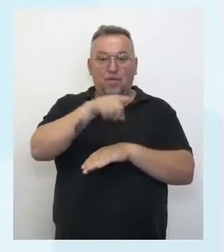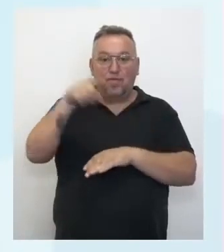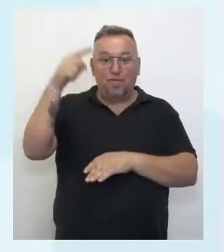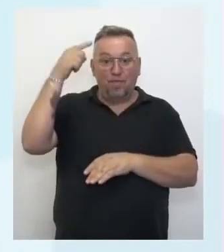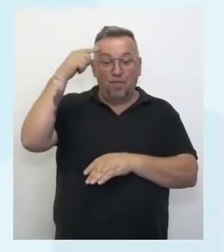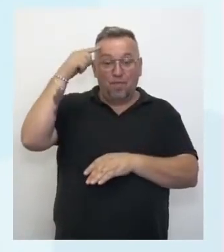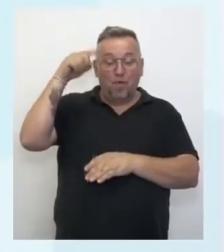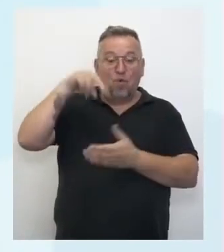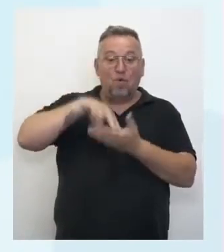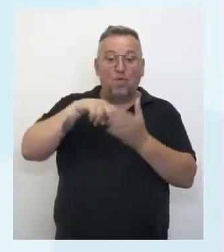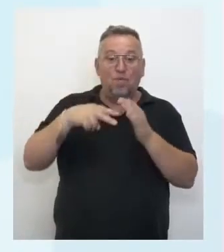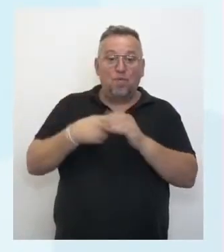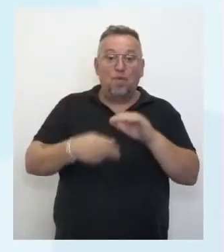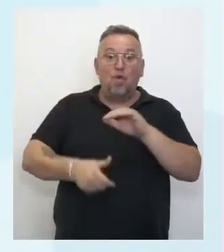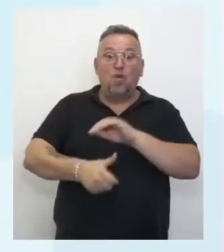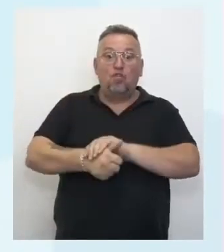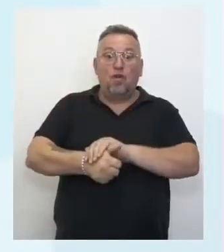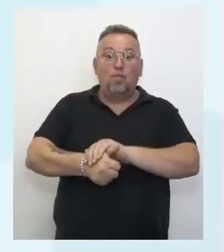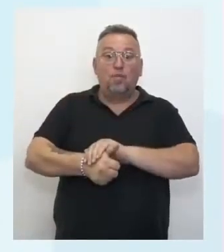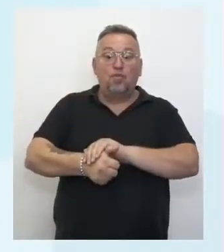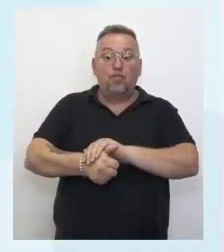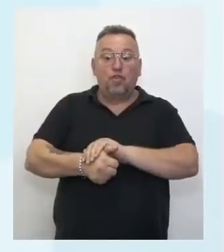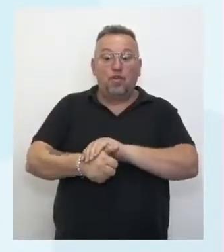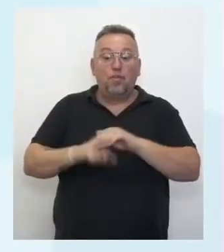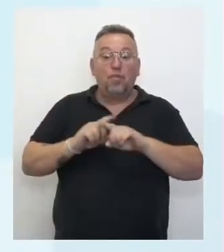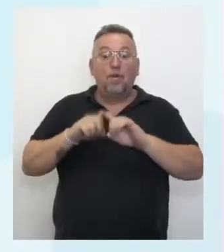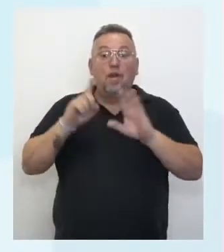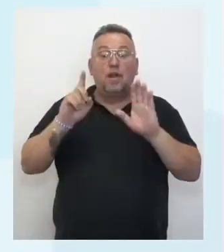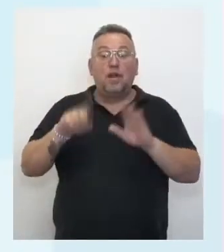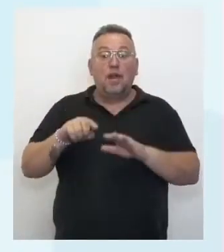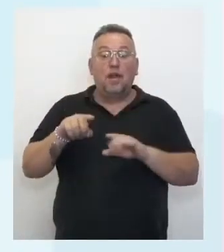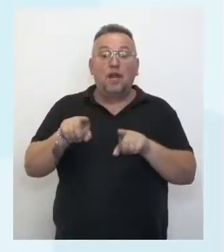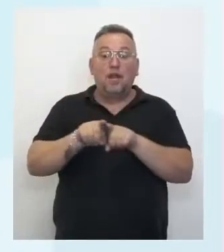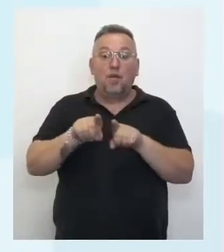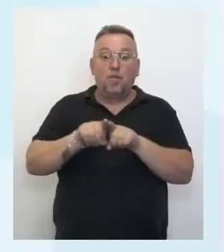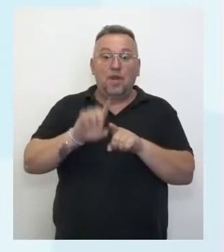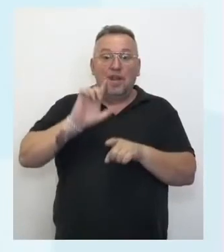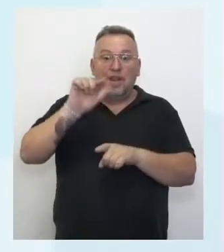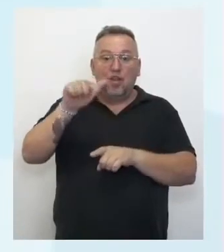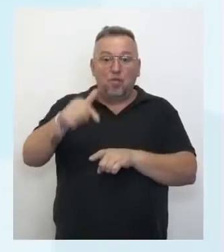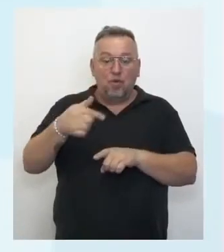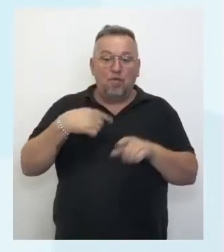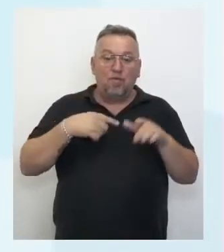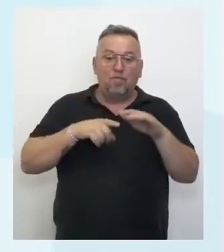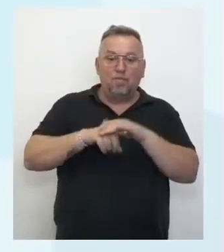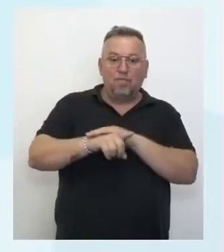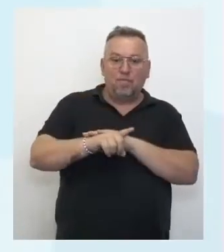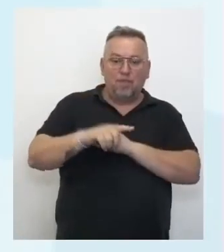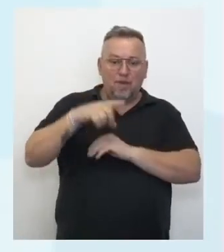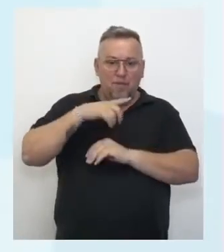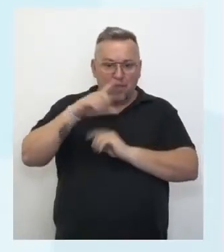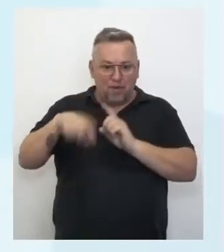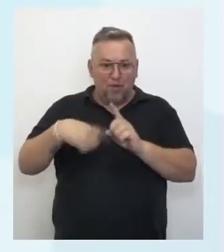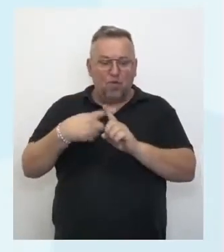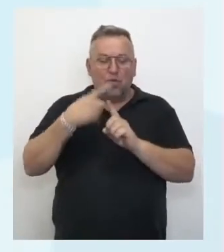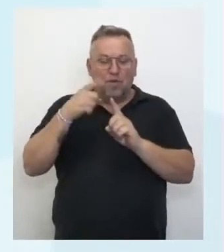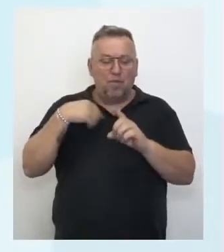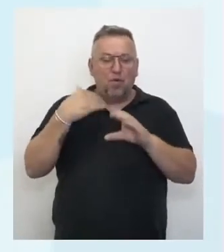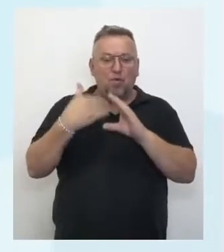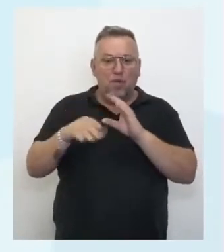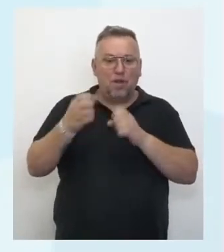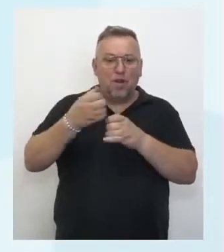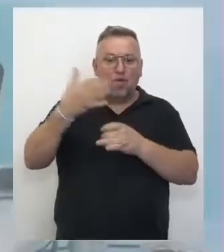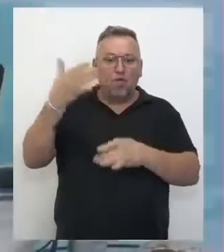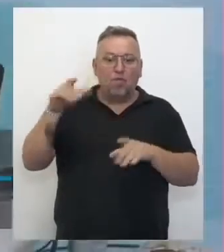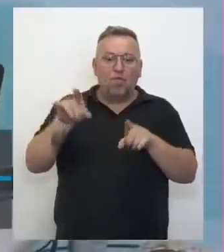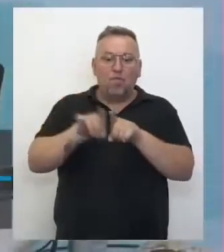sabe o que é o prêmio Jabuti, para que ele serve, e na sequência a pergunta também, tem mais uma aí que vocês podem mandar, e